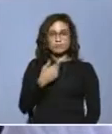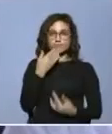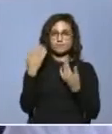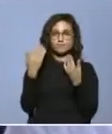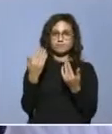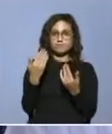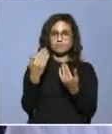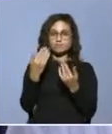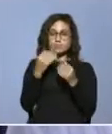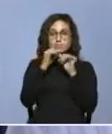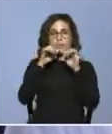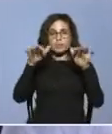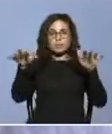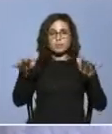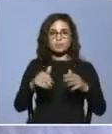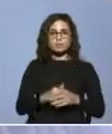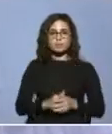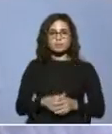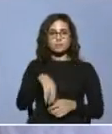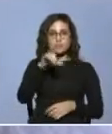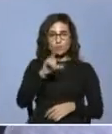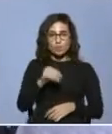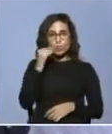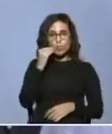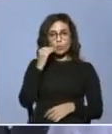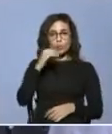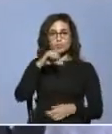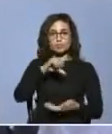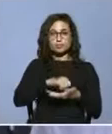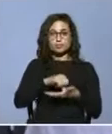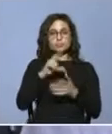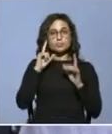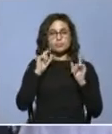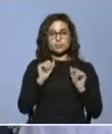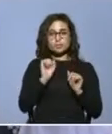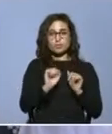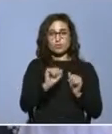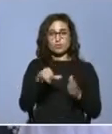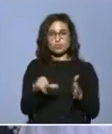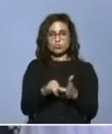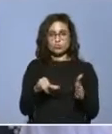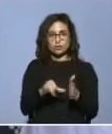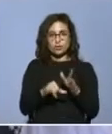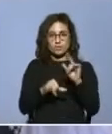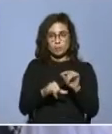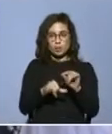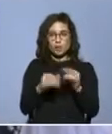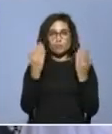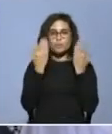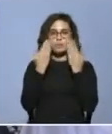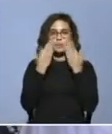esta transmissão, e através também do posto emissor do Funchal e da transmissão do